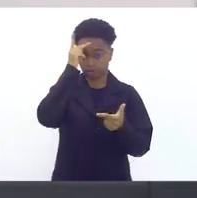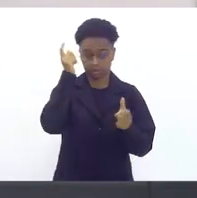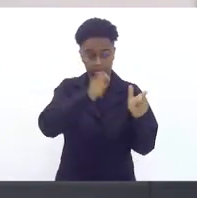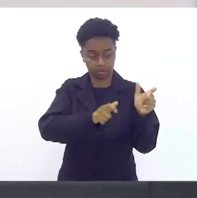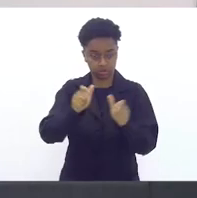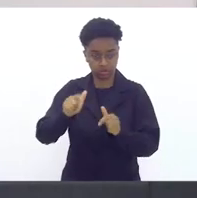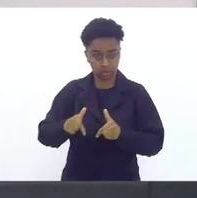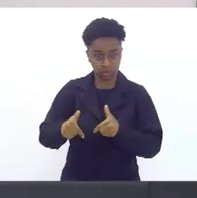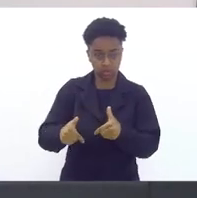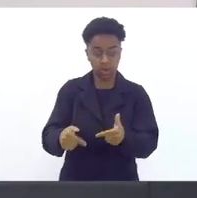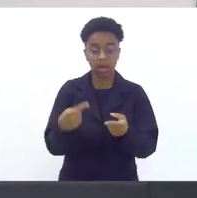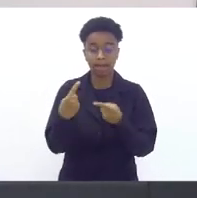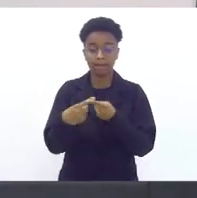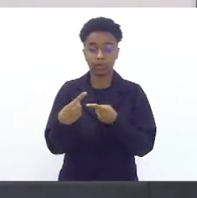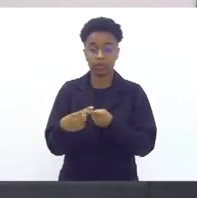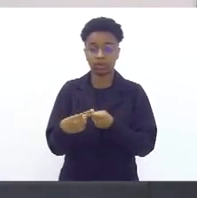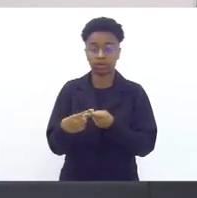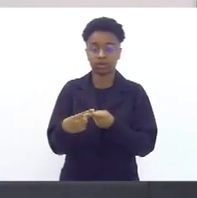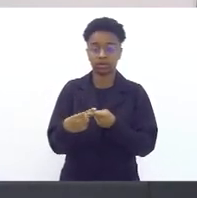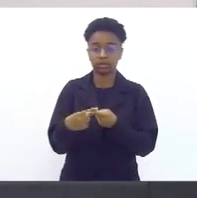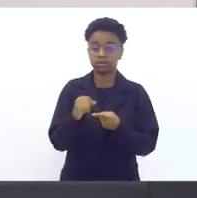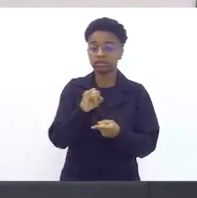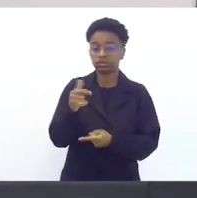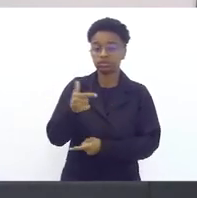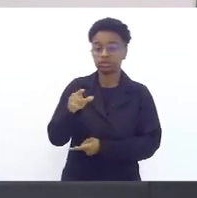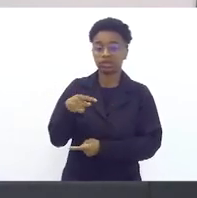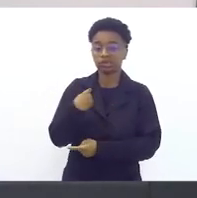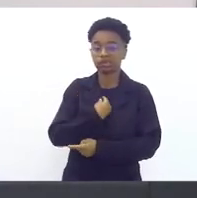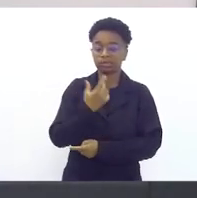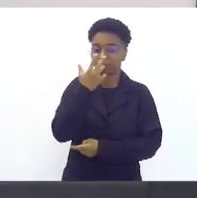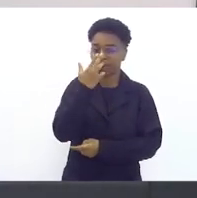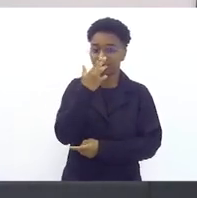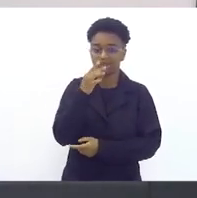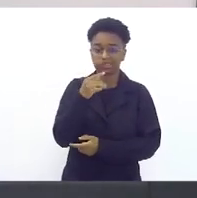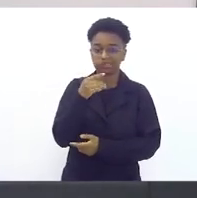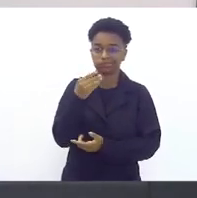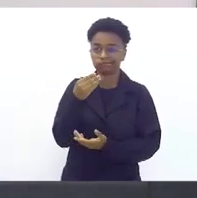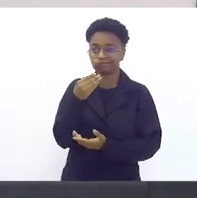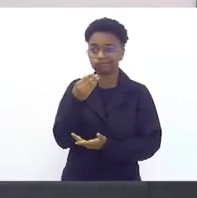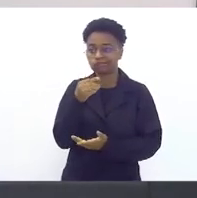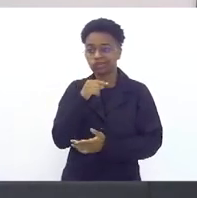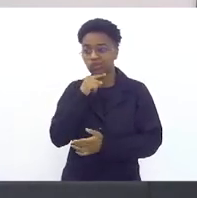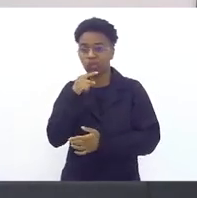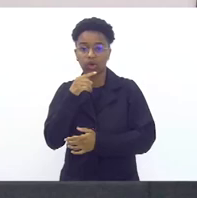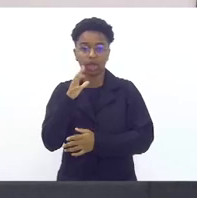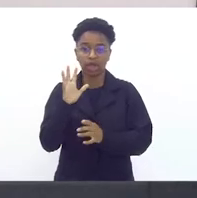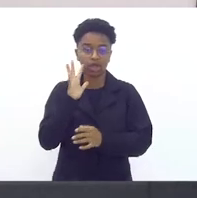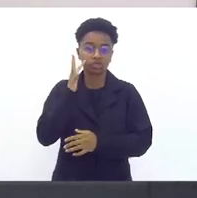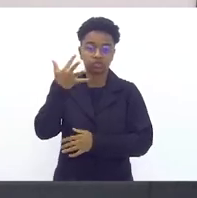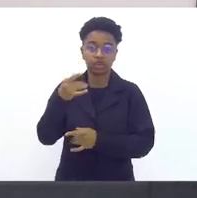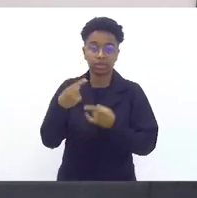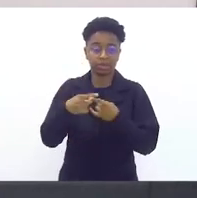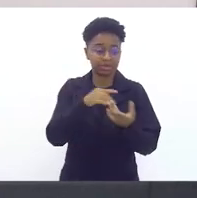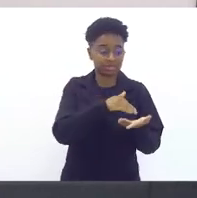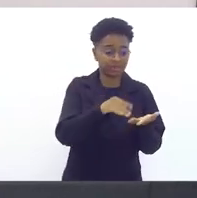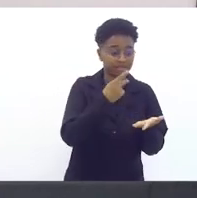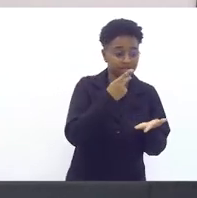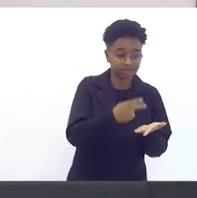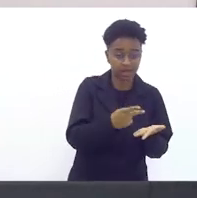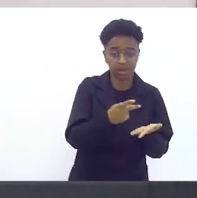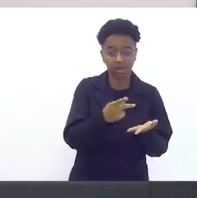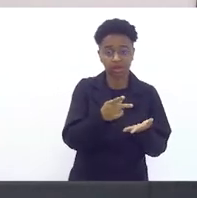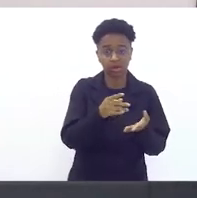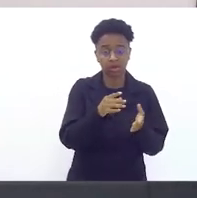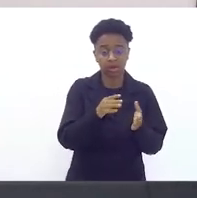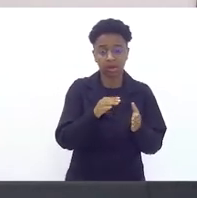né? Porque senão a gente vai ficar aqui rodando em volta de si mesmo. A secretaria fala que a Secretaria de